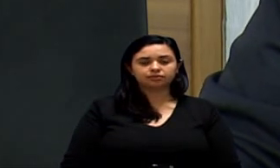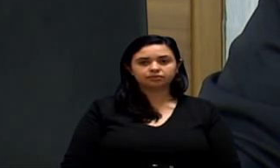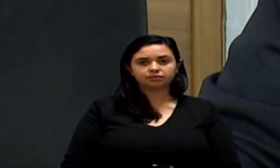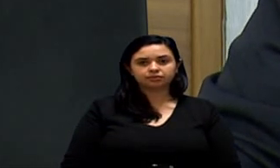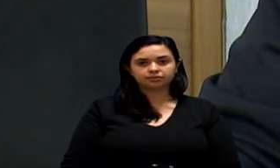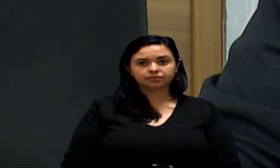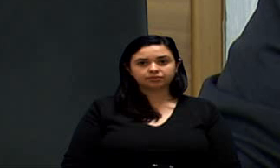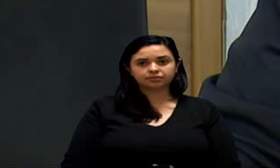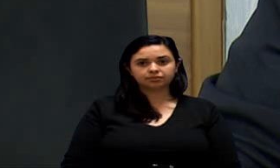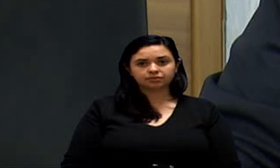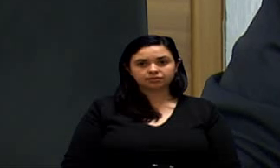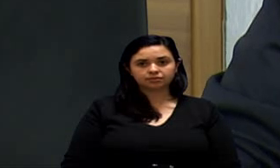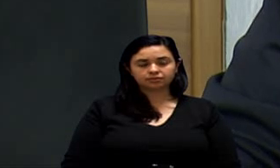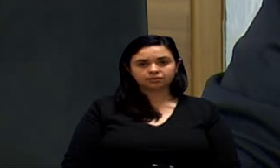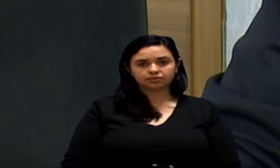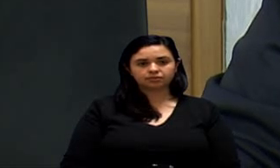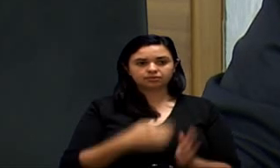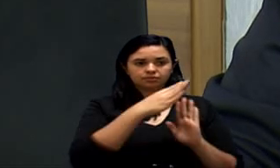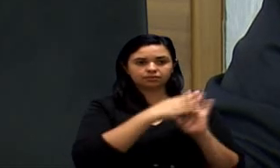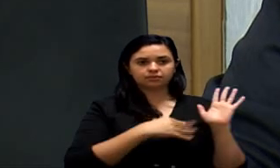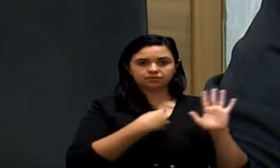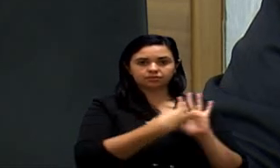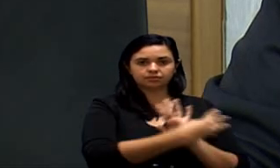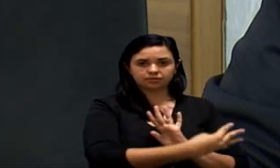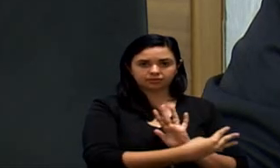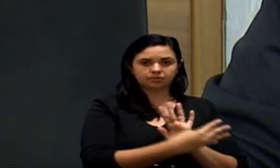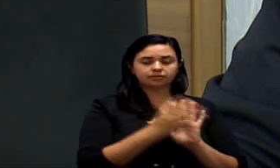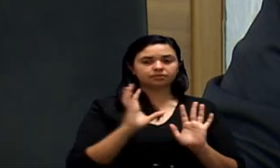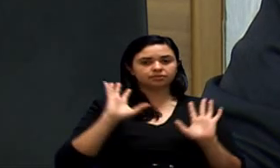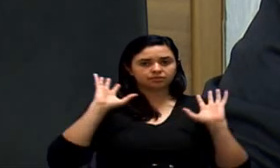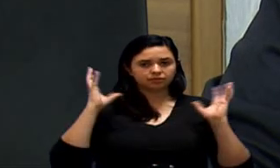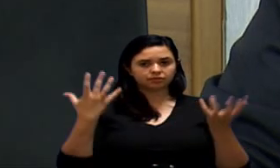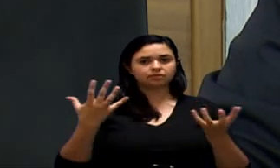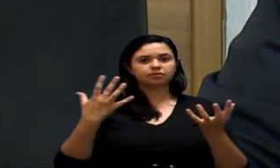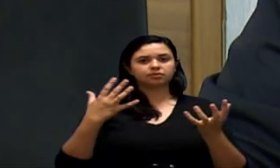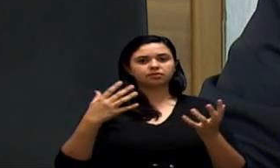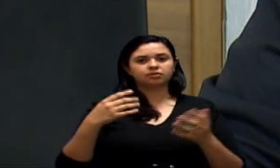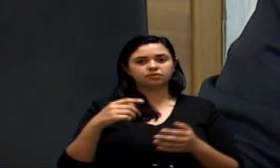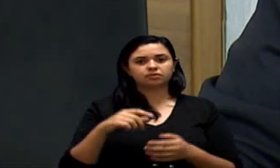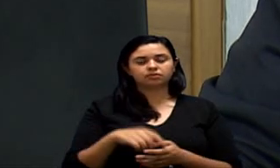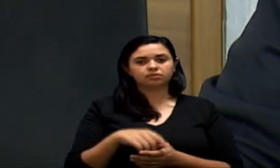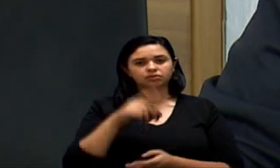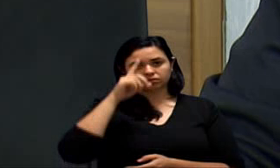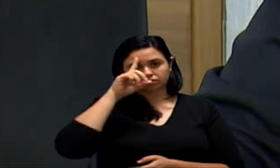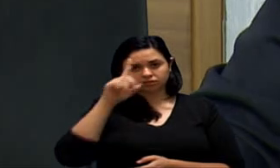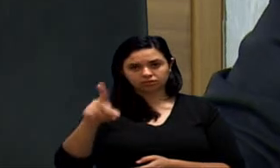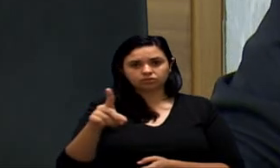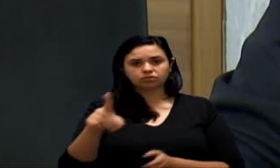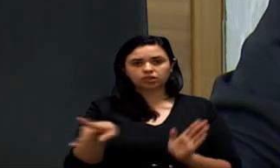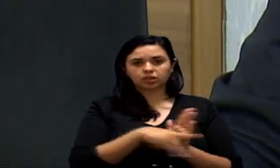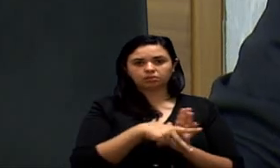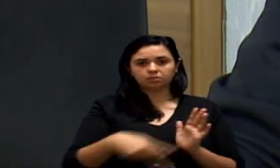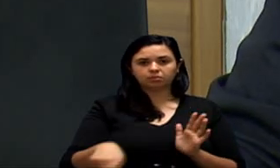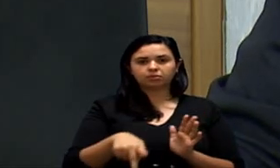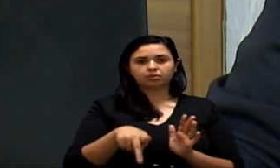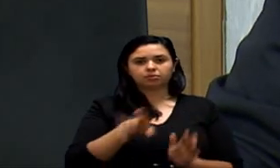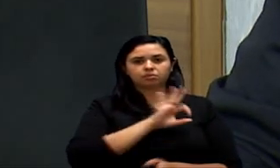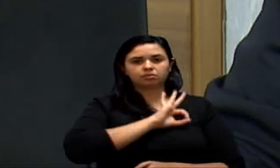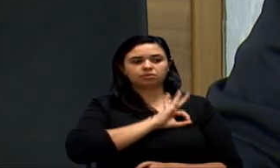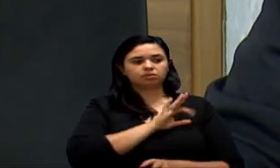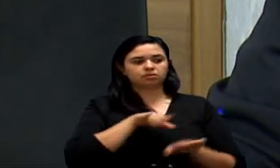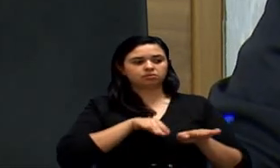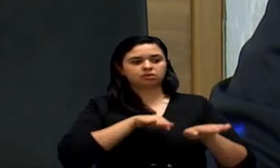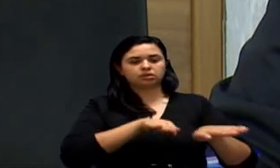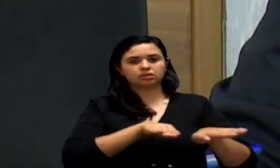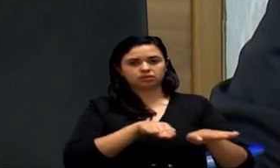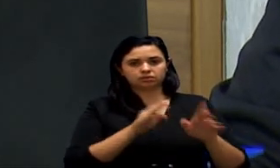Que, por no calendário oficial de eventos do município de Sorocaba, o dia municipal do agente de trânsito. Eu